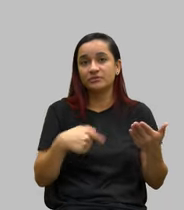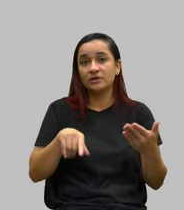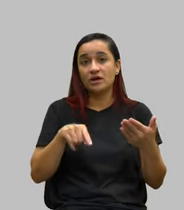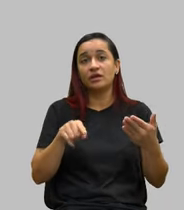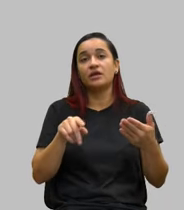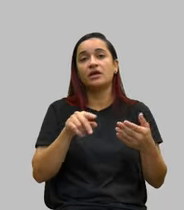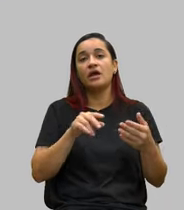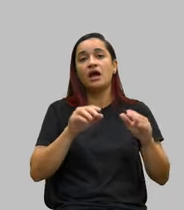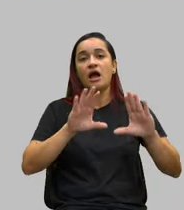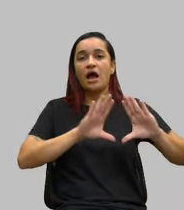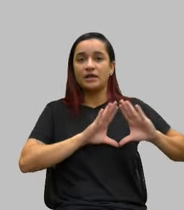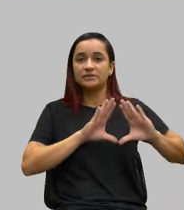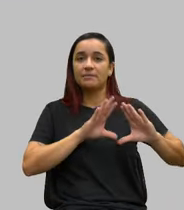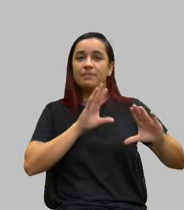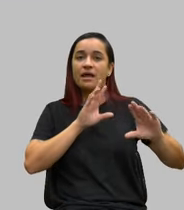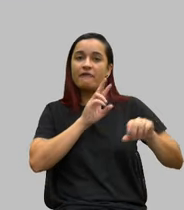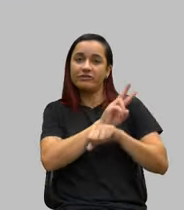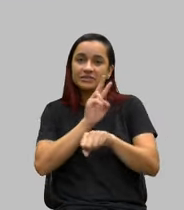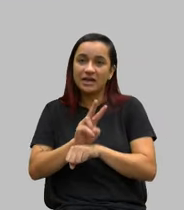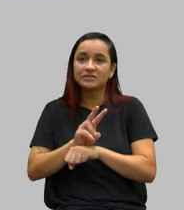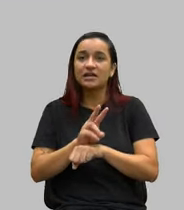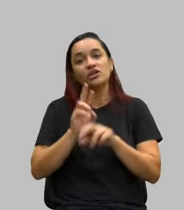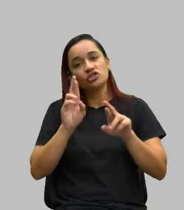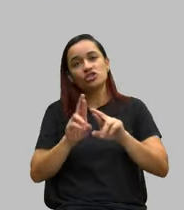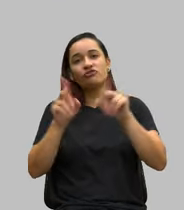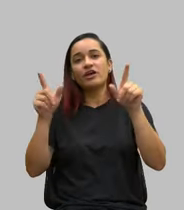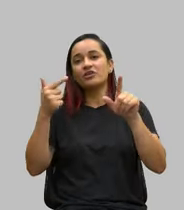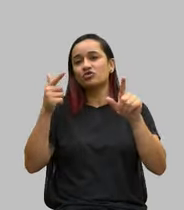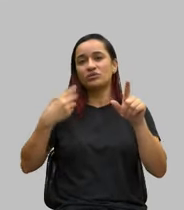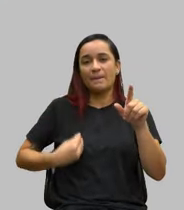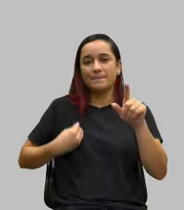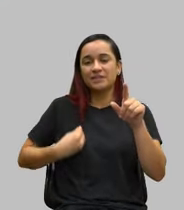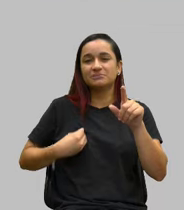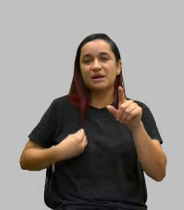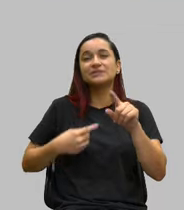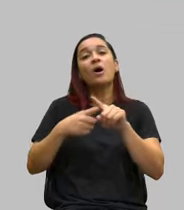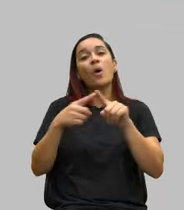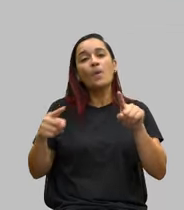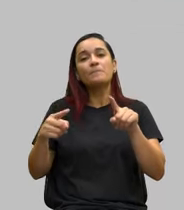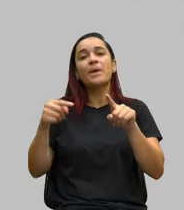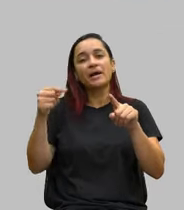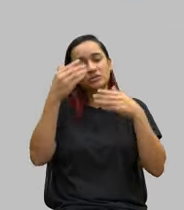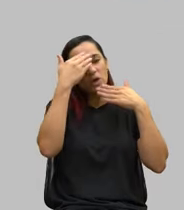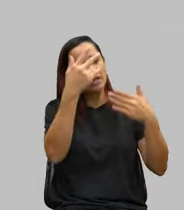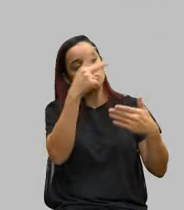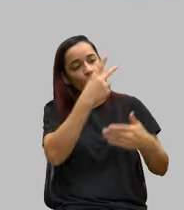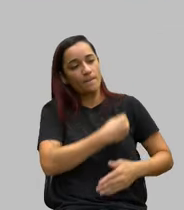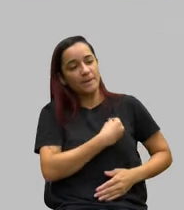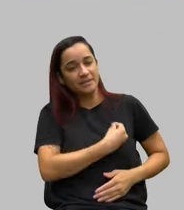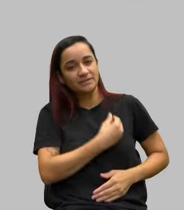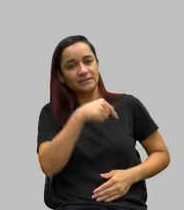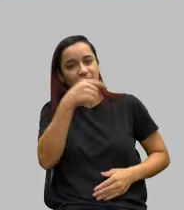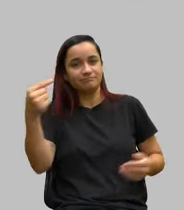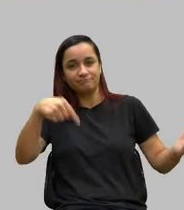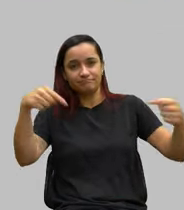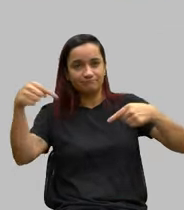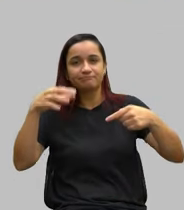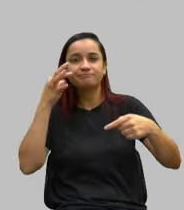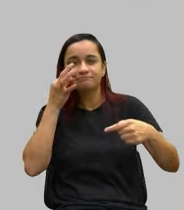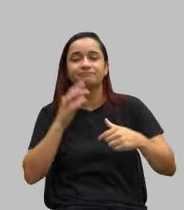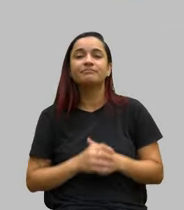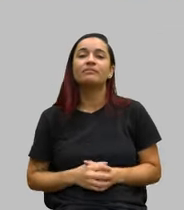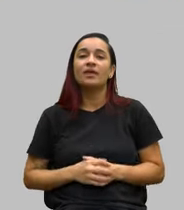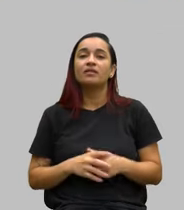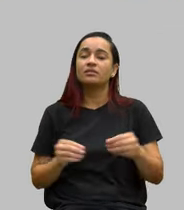diferente não há participação de público mas registamos e agradecemos com alegria a presença dos Senhores agradeço aí as considerações as palavras da